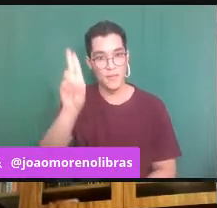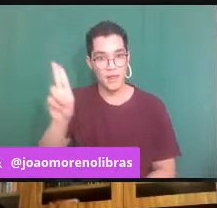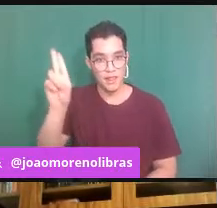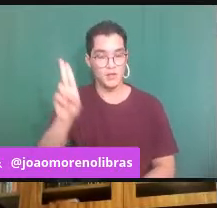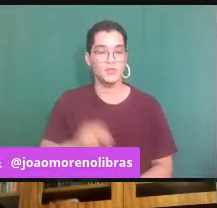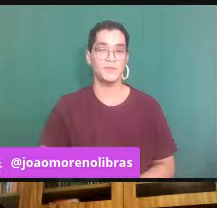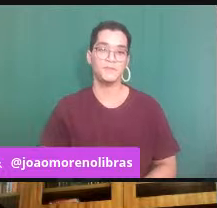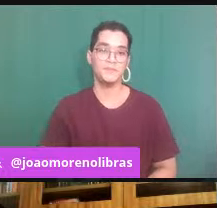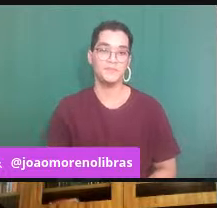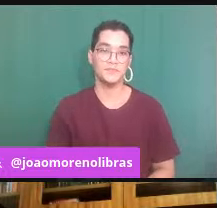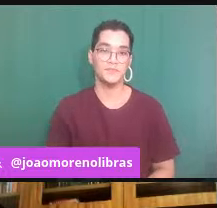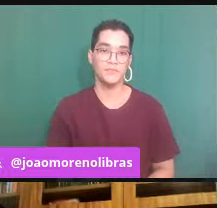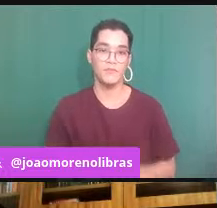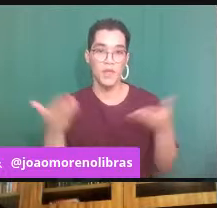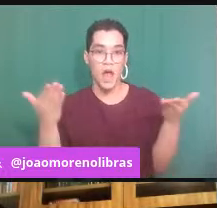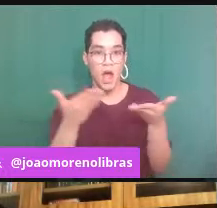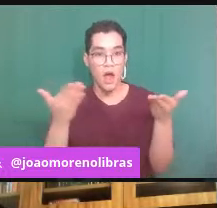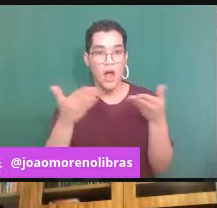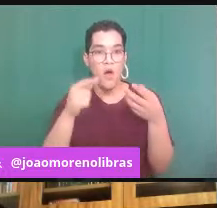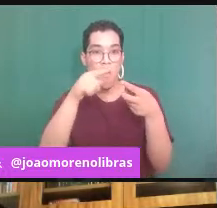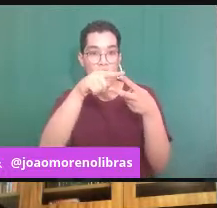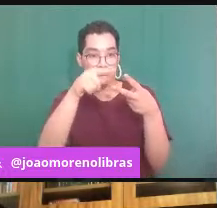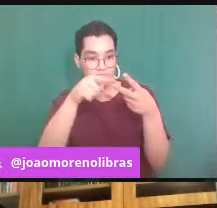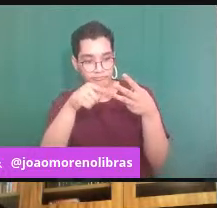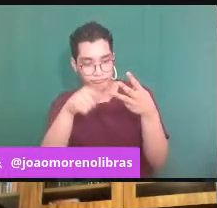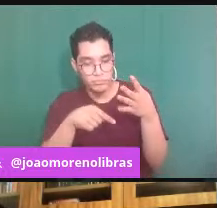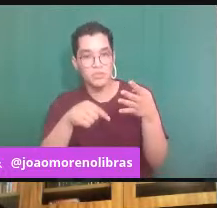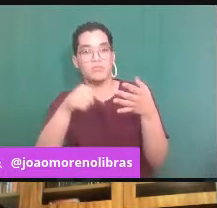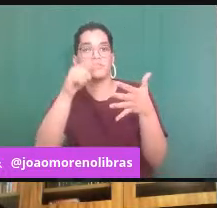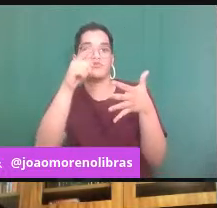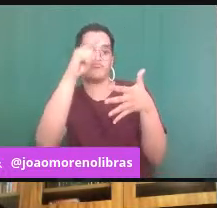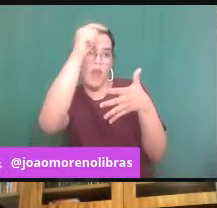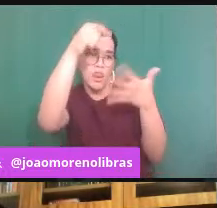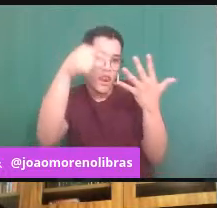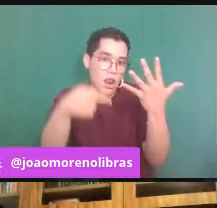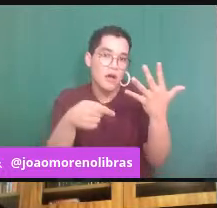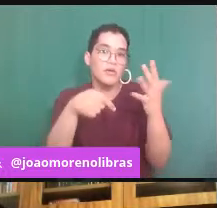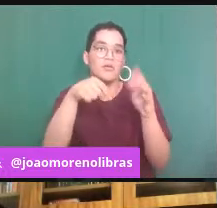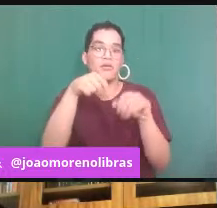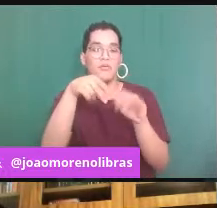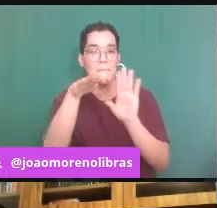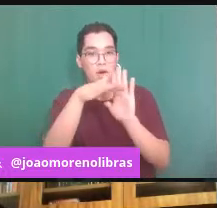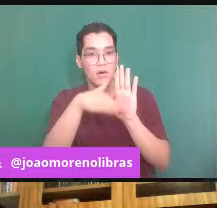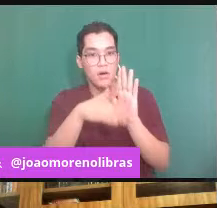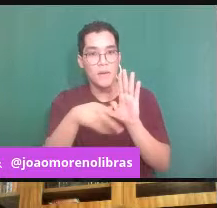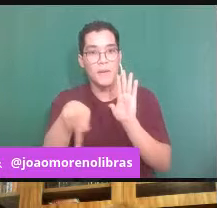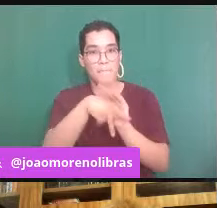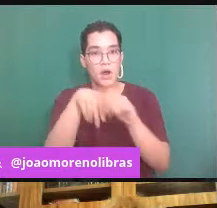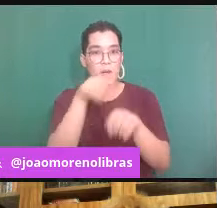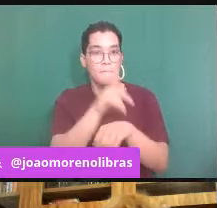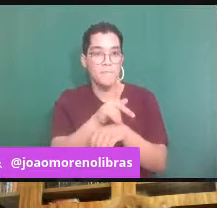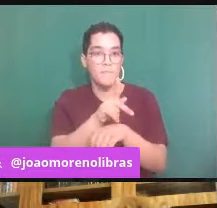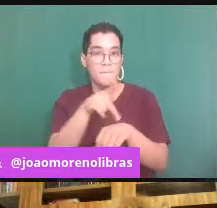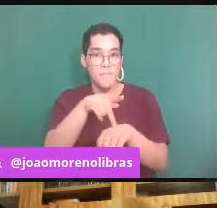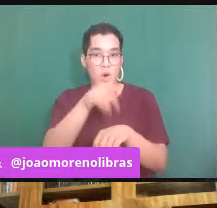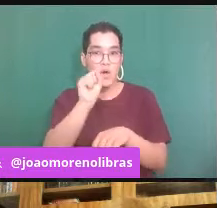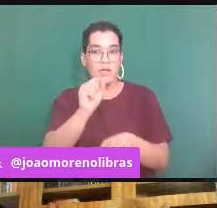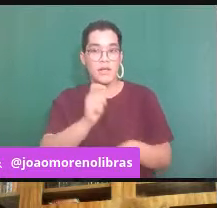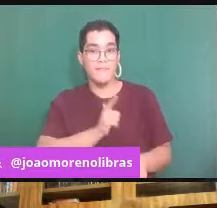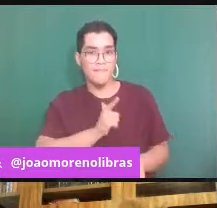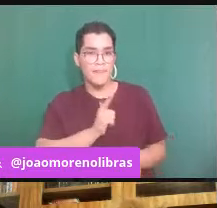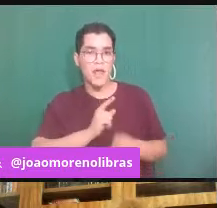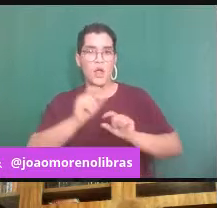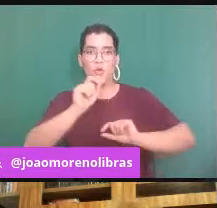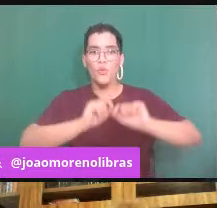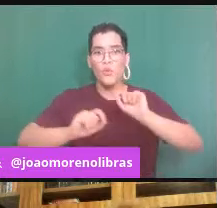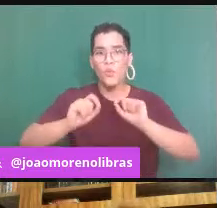cada programa de pós-graduação ele tenha uma identidade, que ela se define pelas linhas, né? Essa